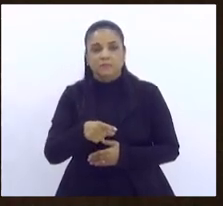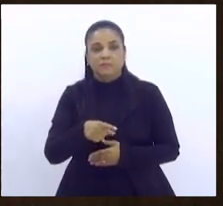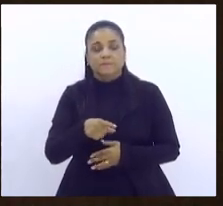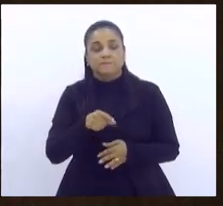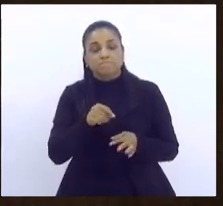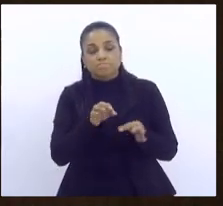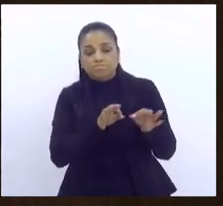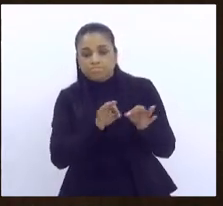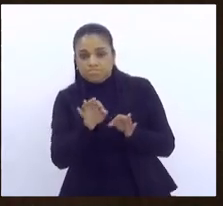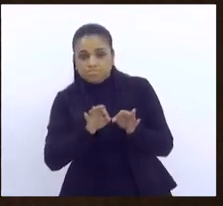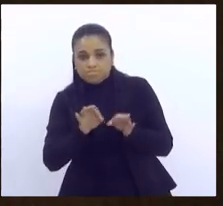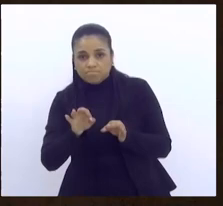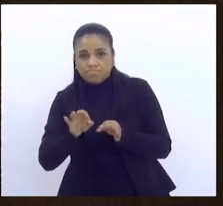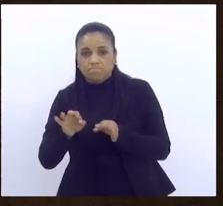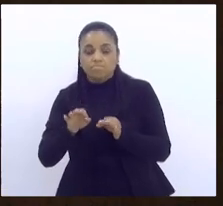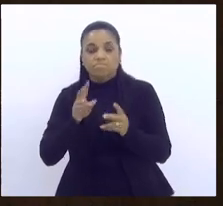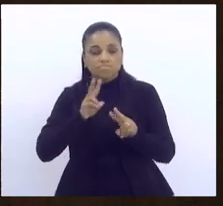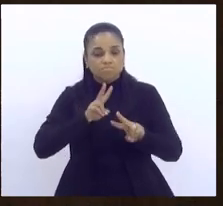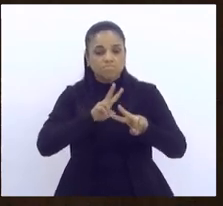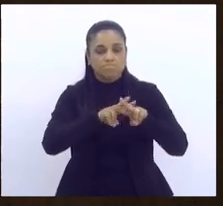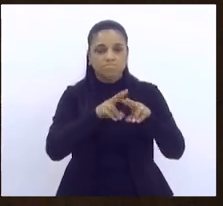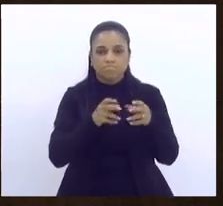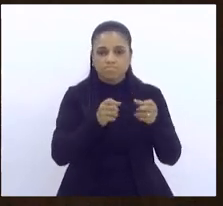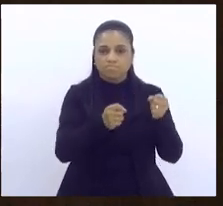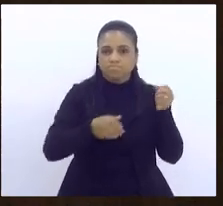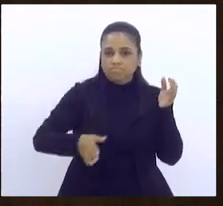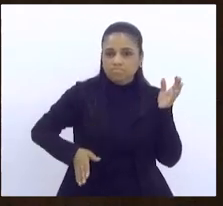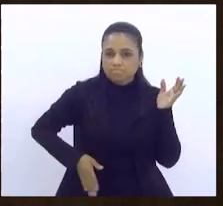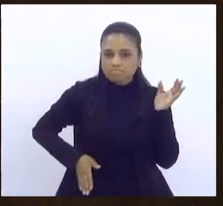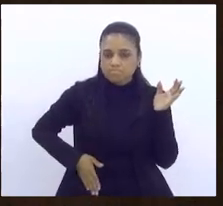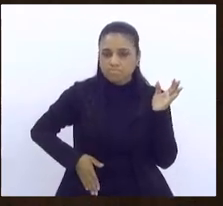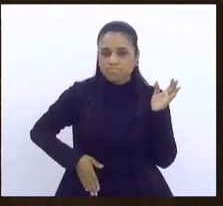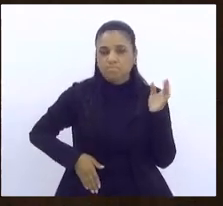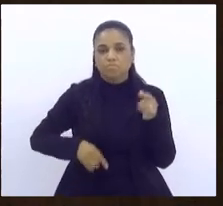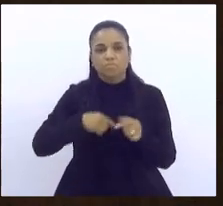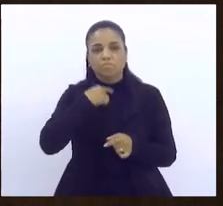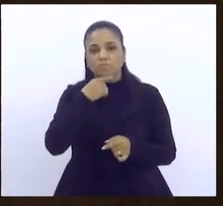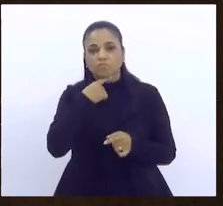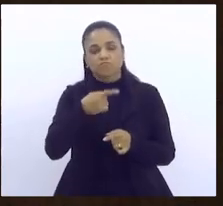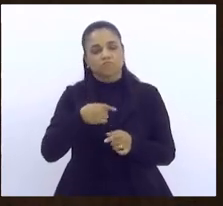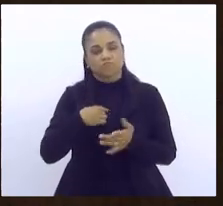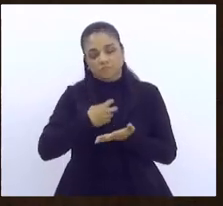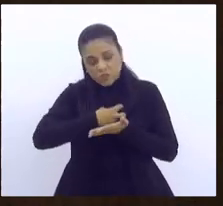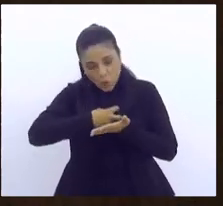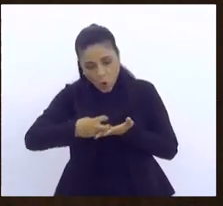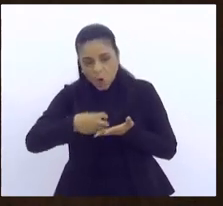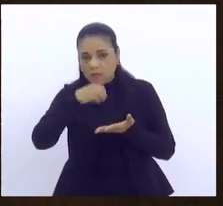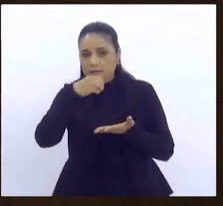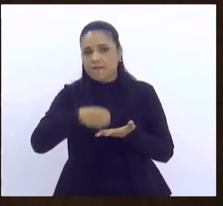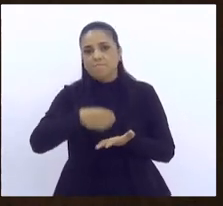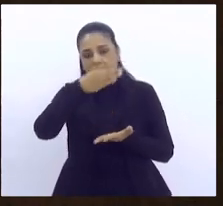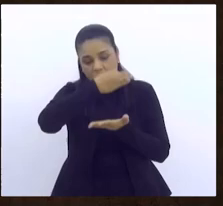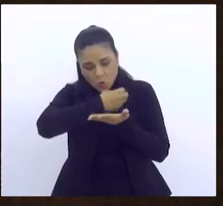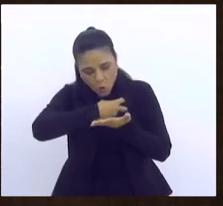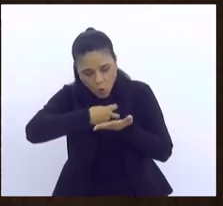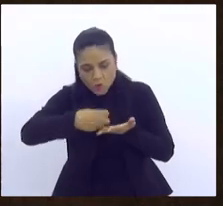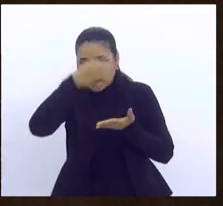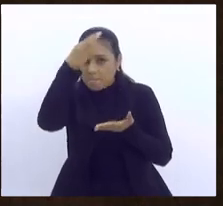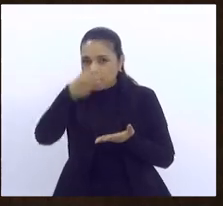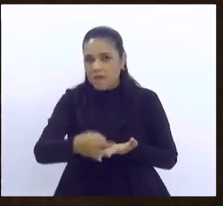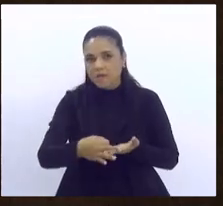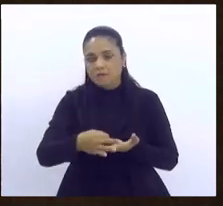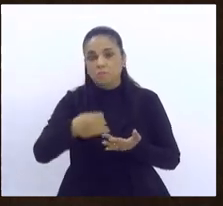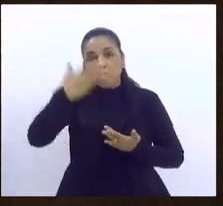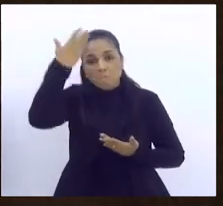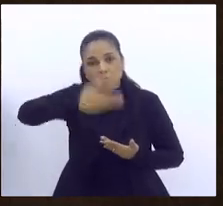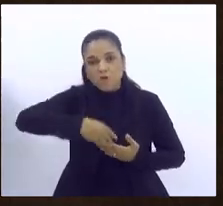e prender a bandidagem. Não basta prender, tem que condenar. E para condenar, deputado Brazão, tem que ter